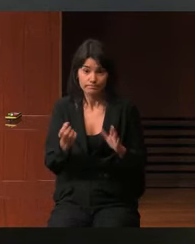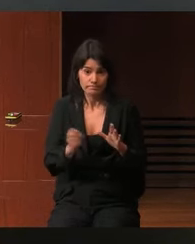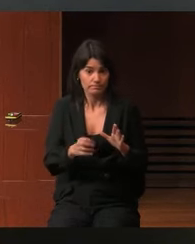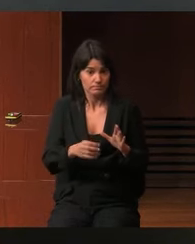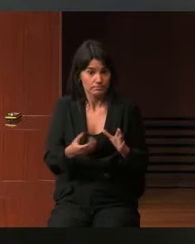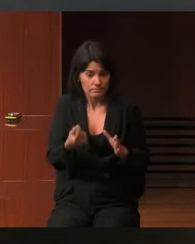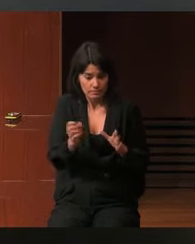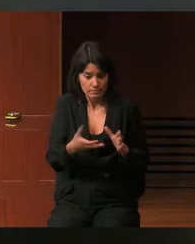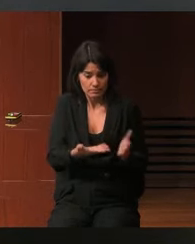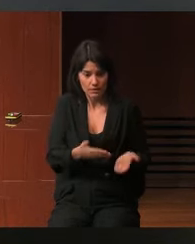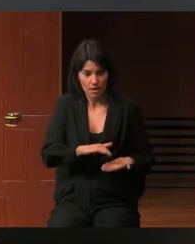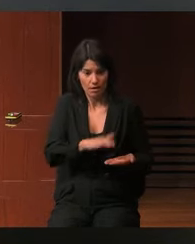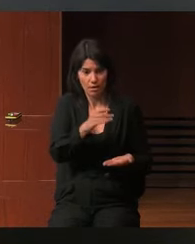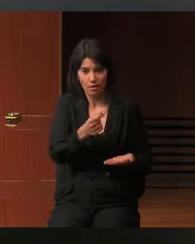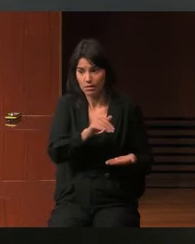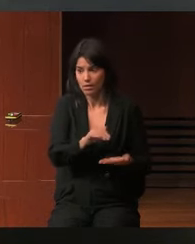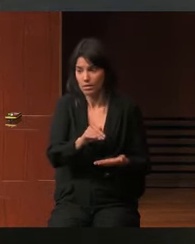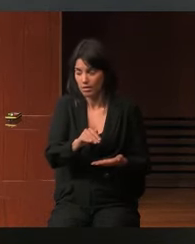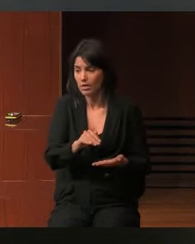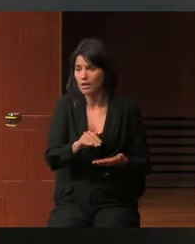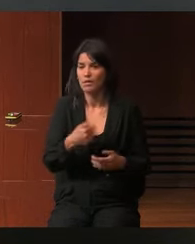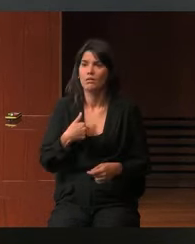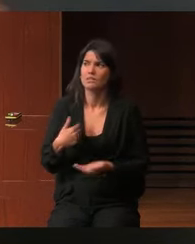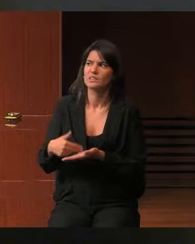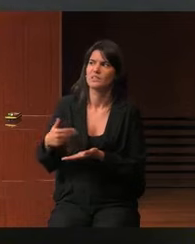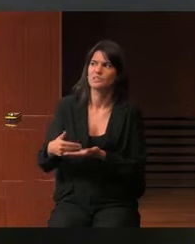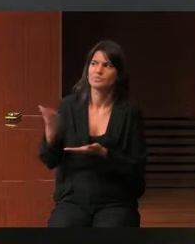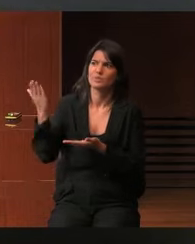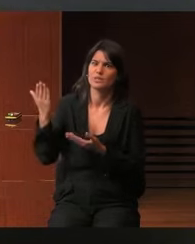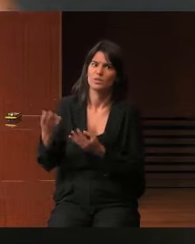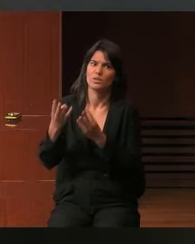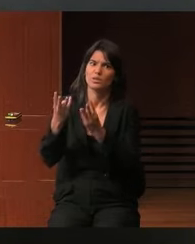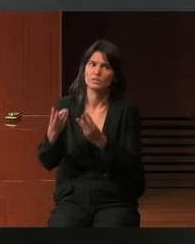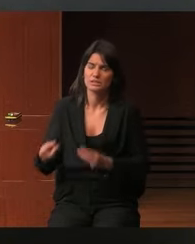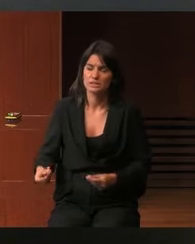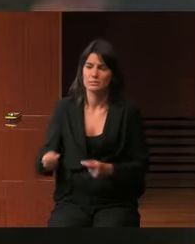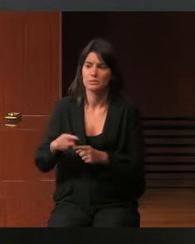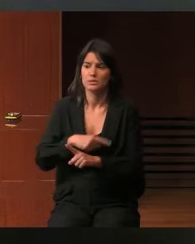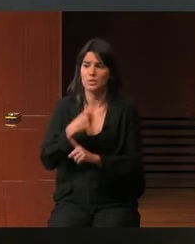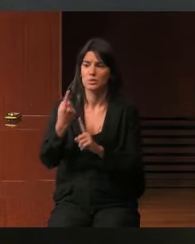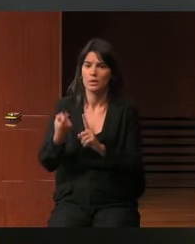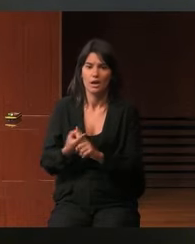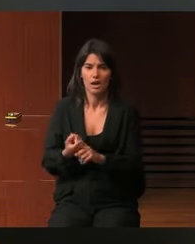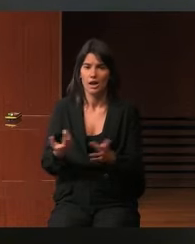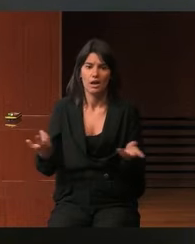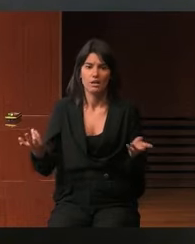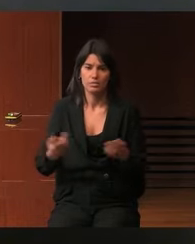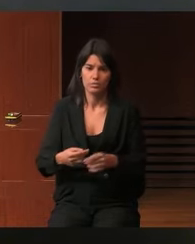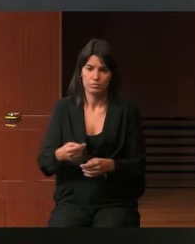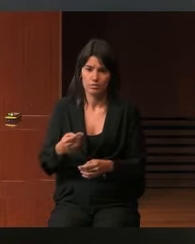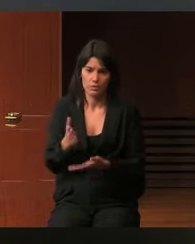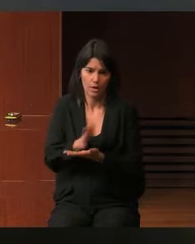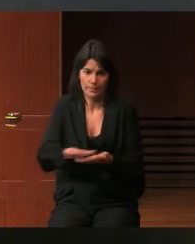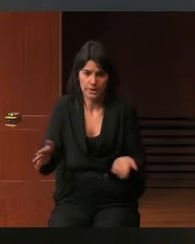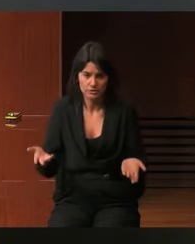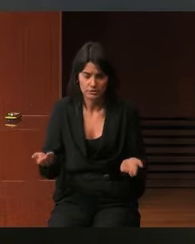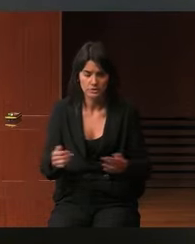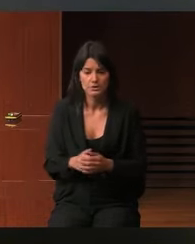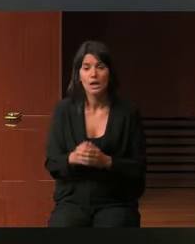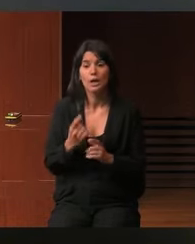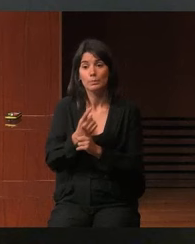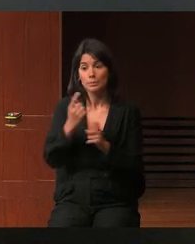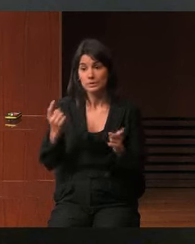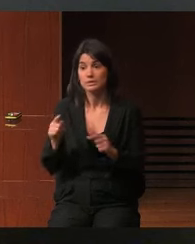um fundo que não esteja à espera do orçamento do ano de São Nunca à Tarde. É